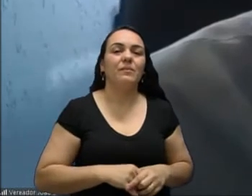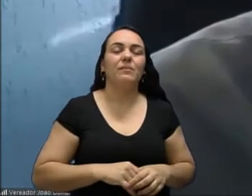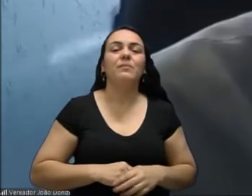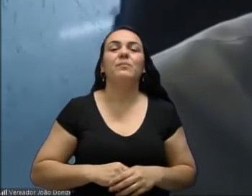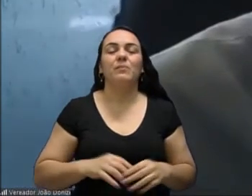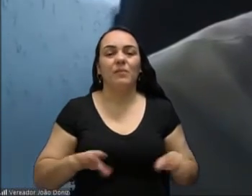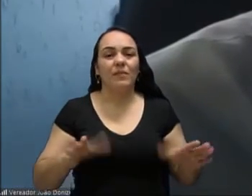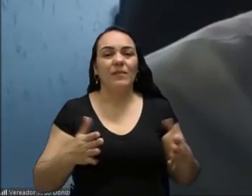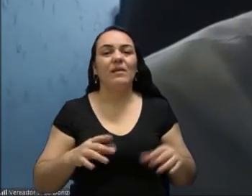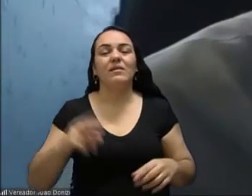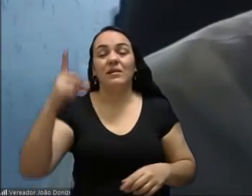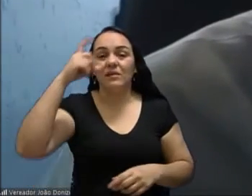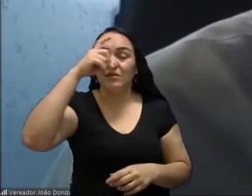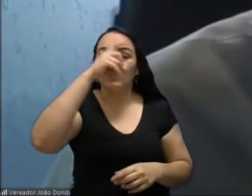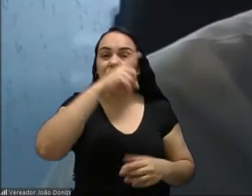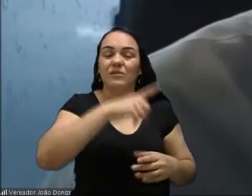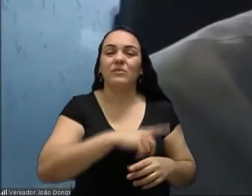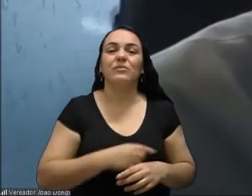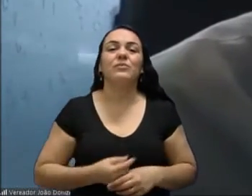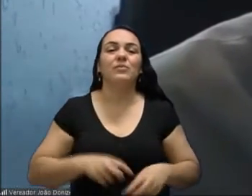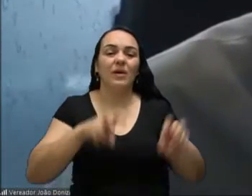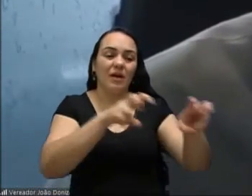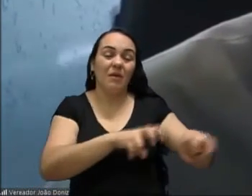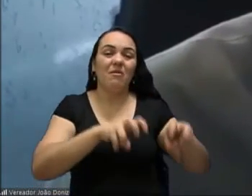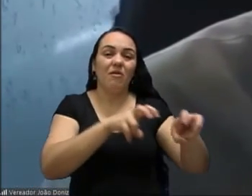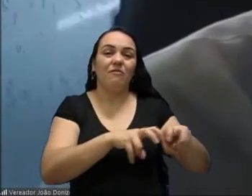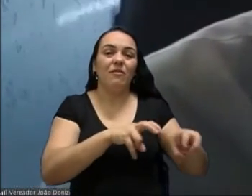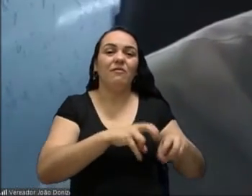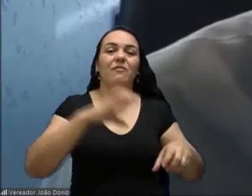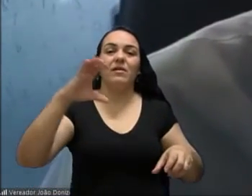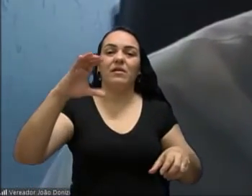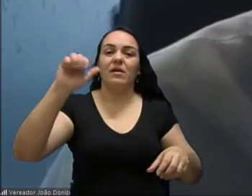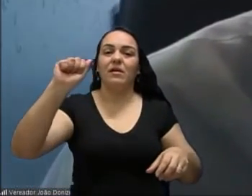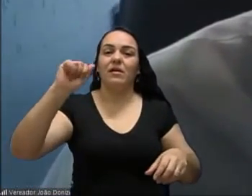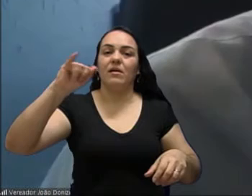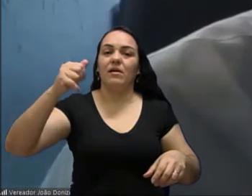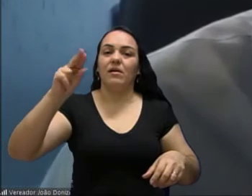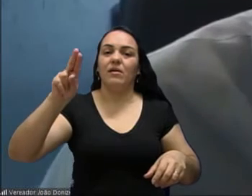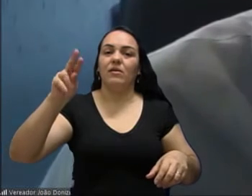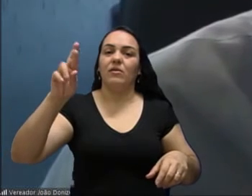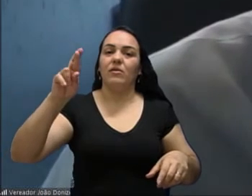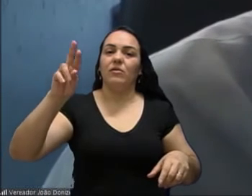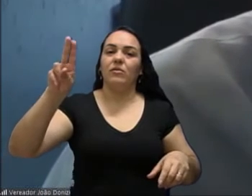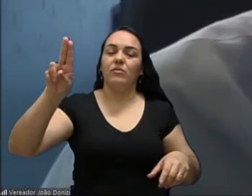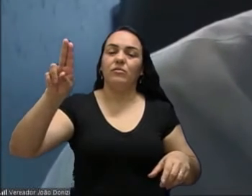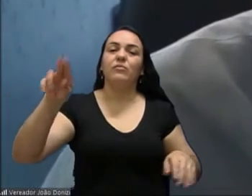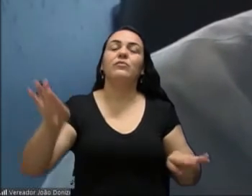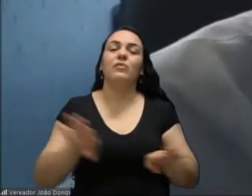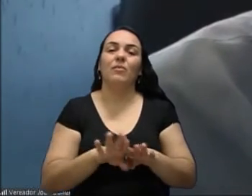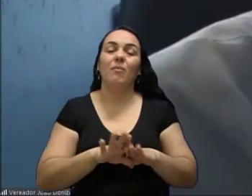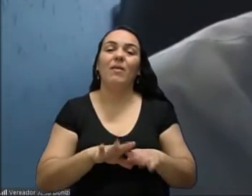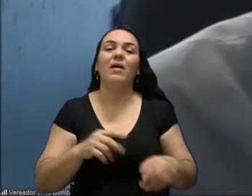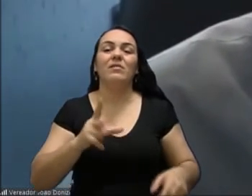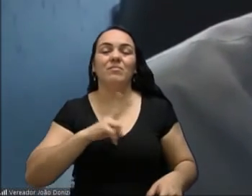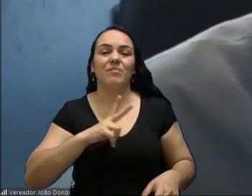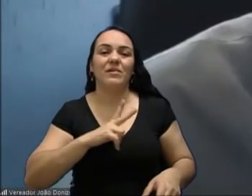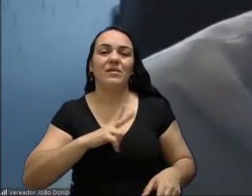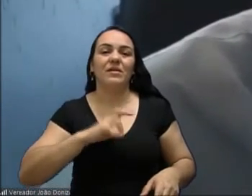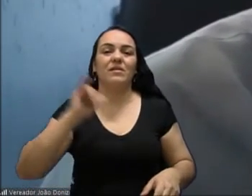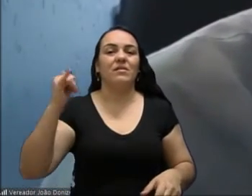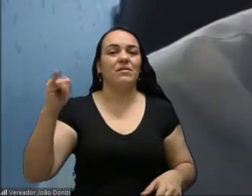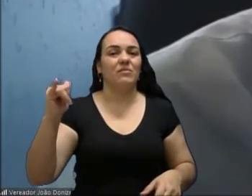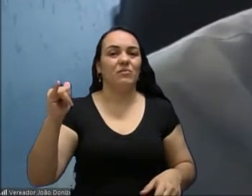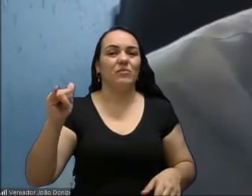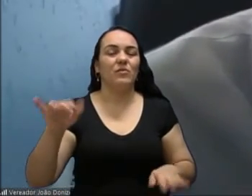fazenda Cajuru o nome da fazenda é fazenda Cajuru mas na verdade a área territorial pertence à cidade de Itu